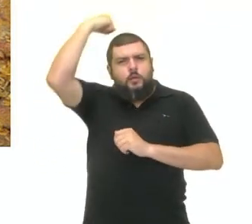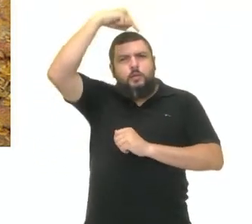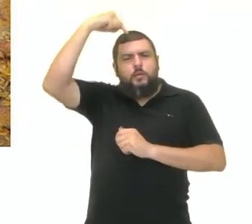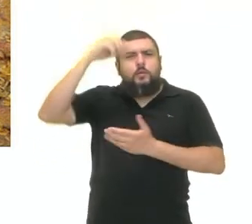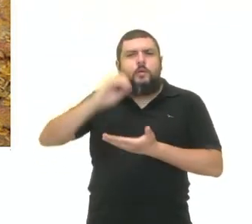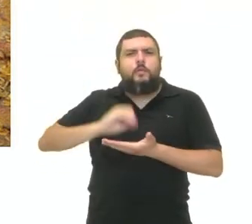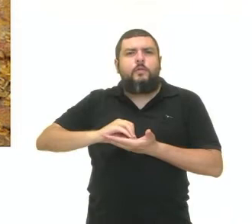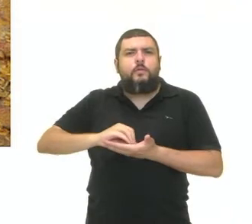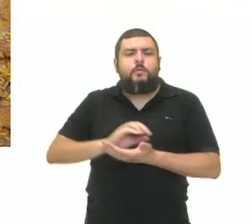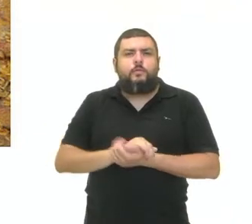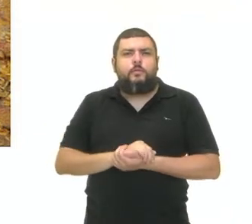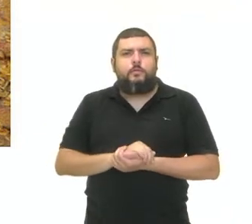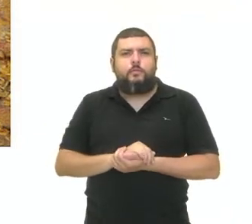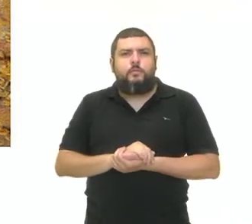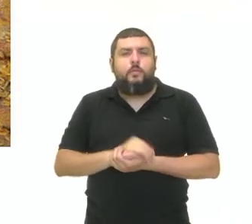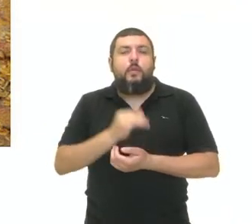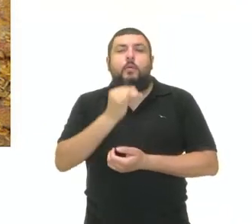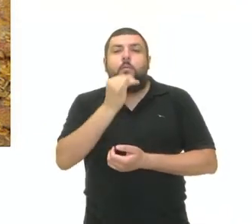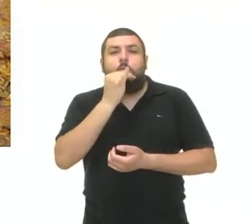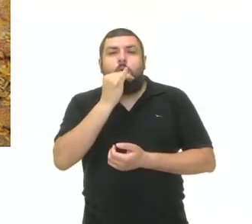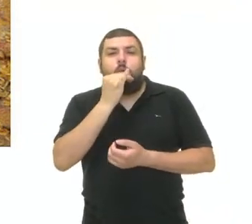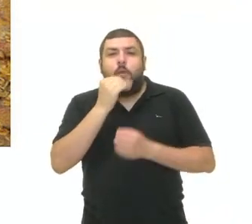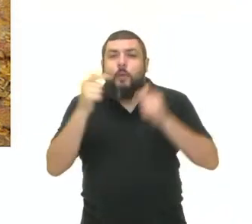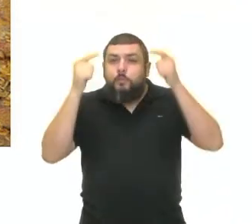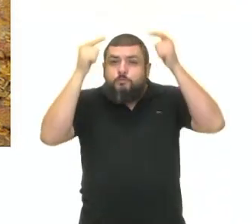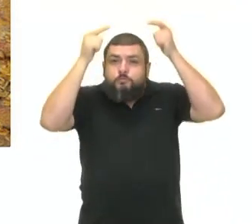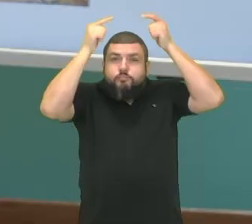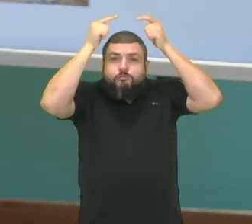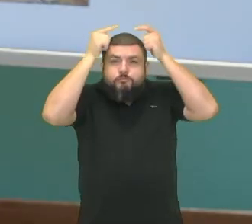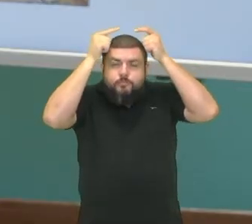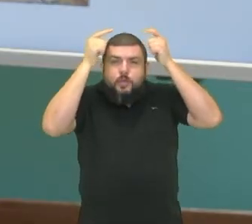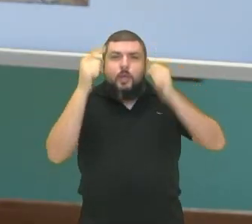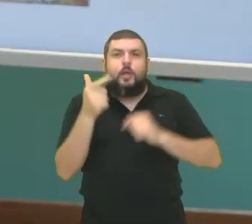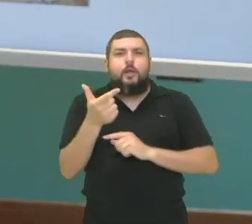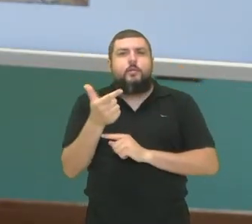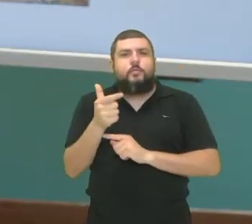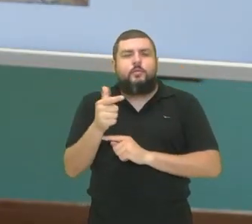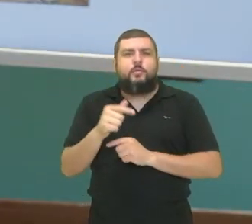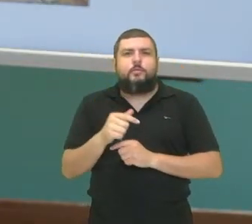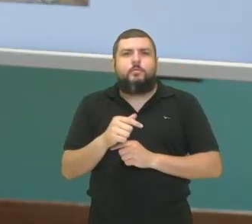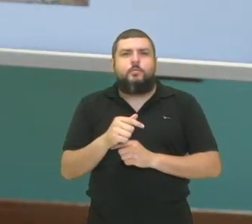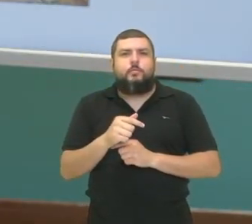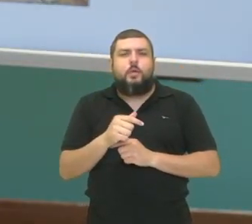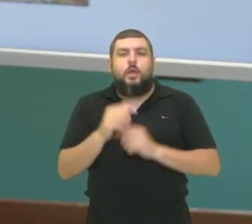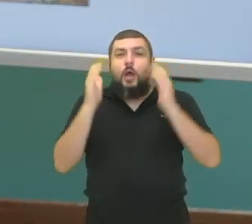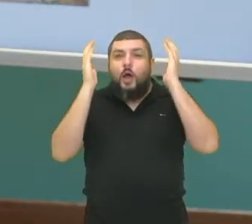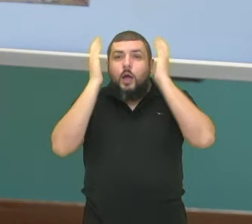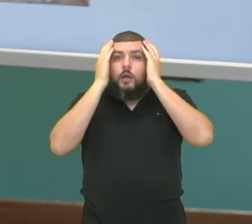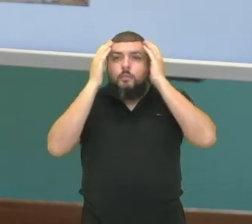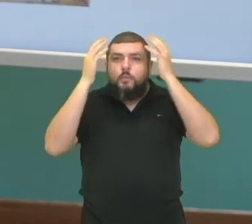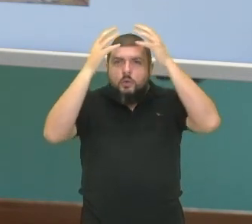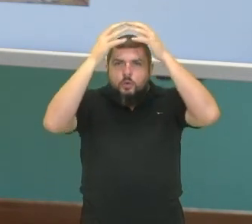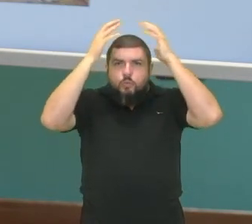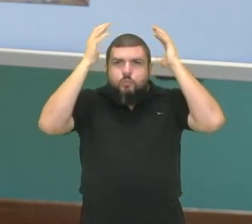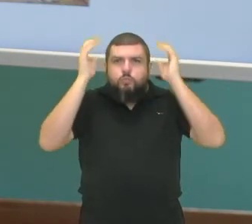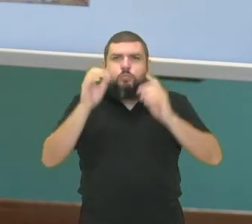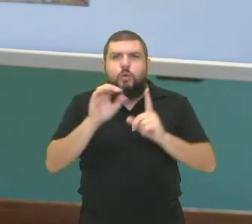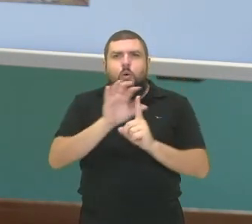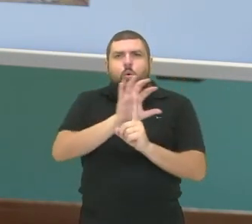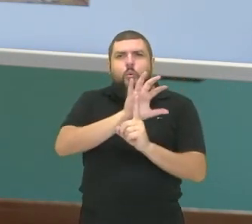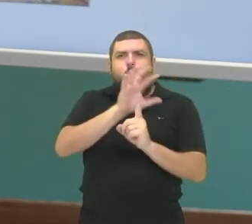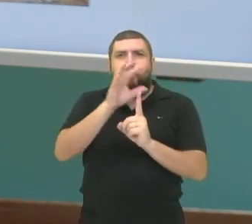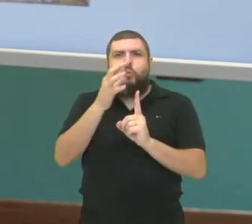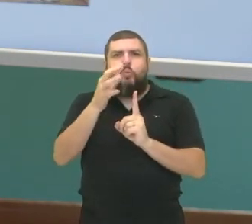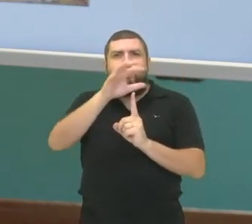tem, por exemplo, a auréola, você não tem aquela aura em volta da cabeça dos personagens que simbolizam